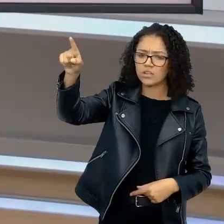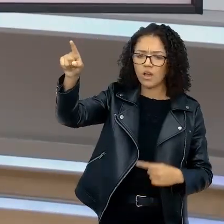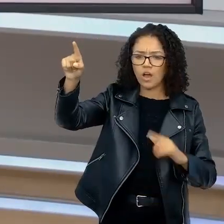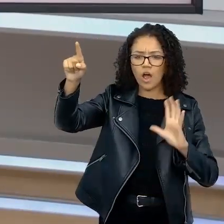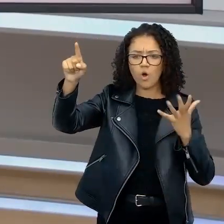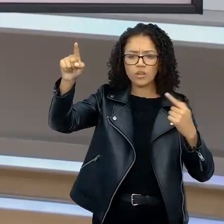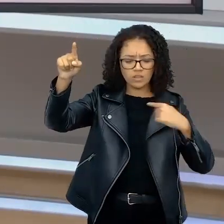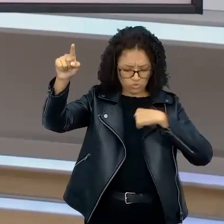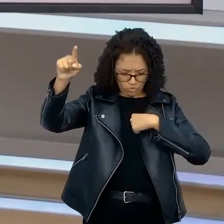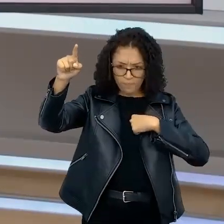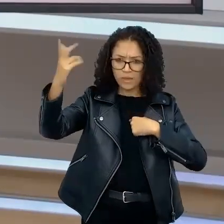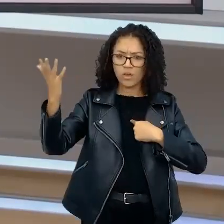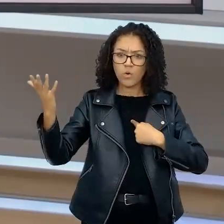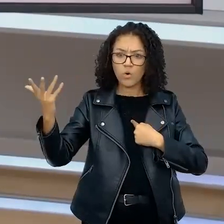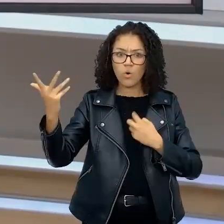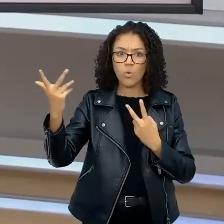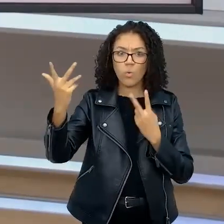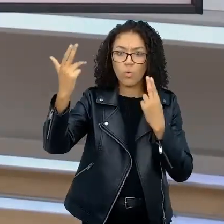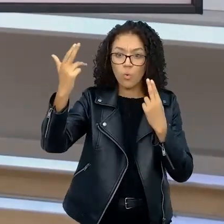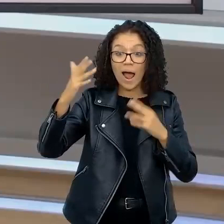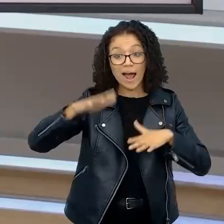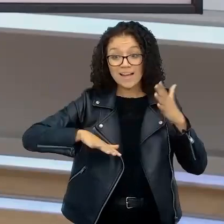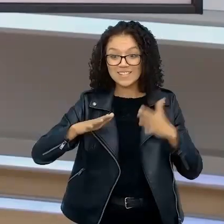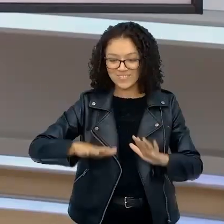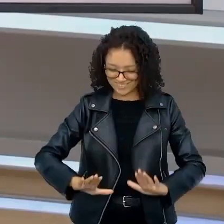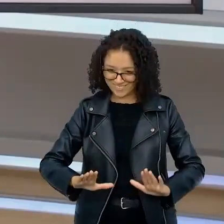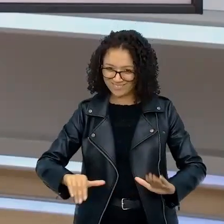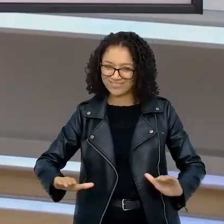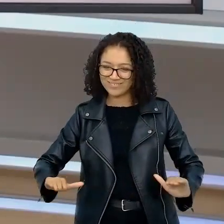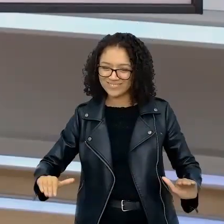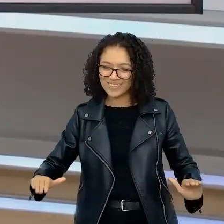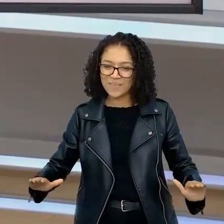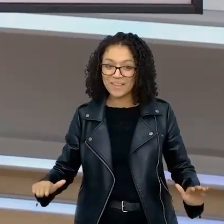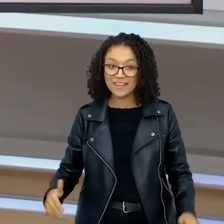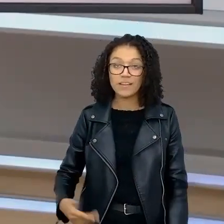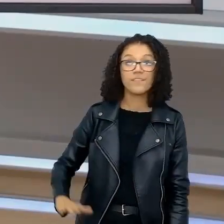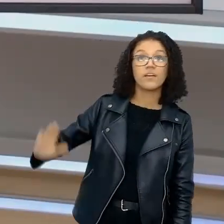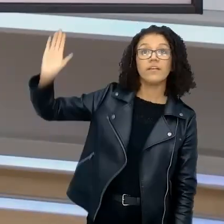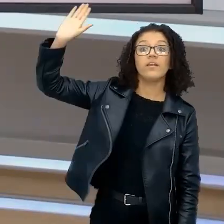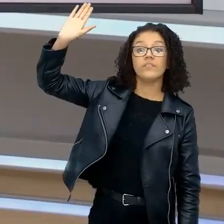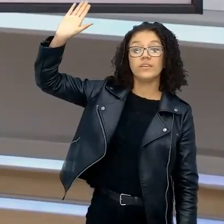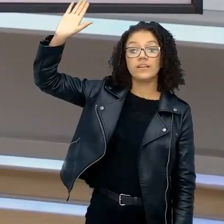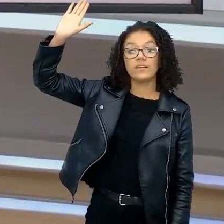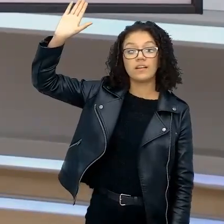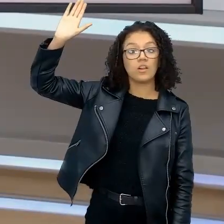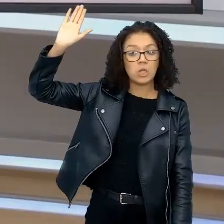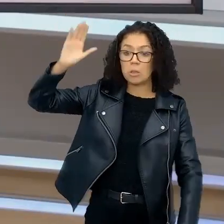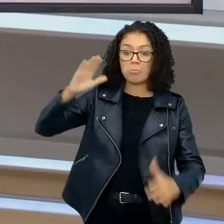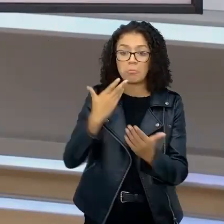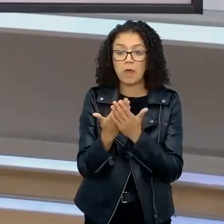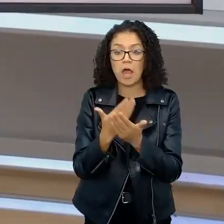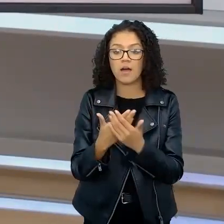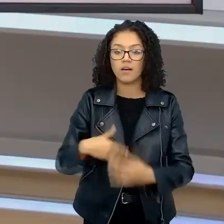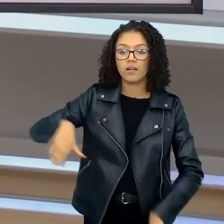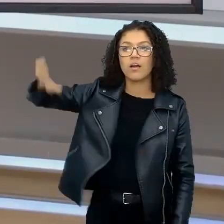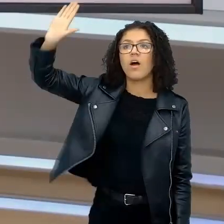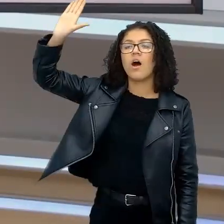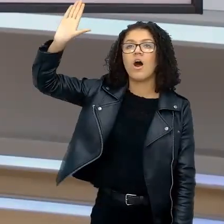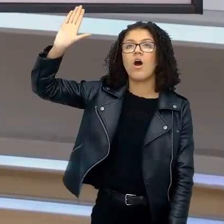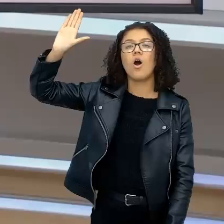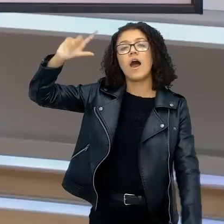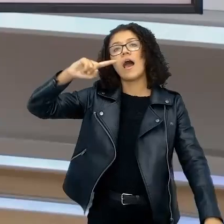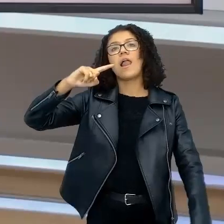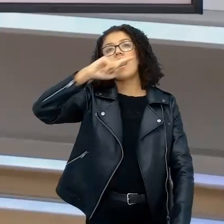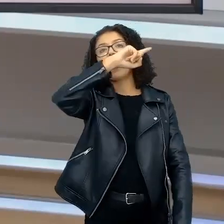daí, às vezes, crianças levantam a mão, principalmente as crianças menores, elas levantam a mão no meio da aula e relatam alguma coisa